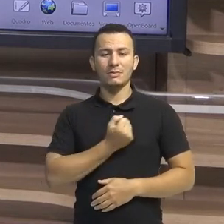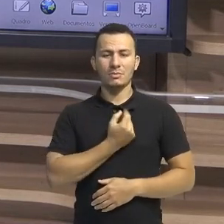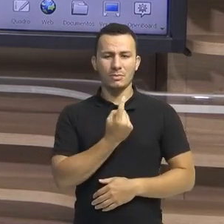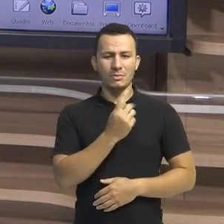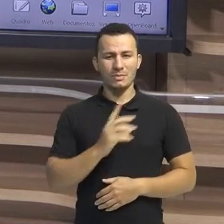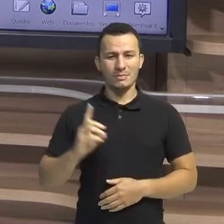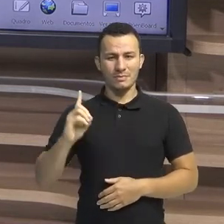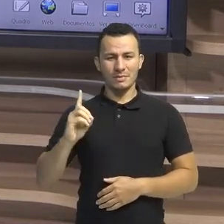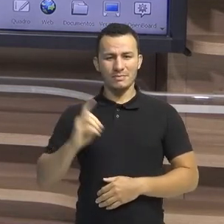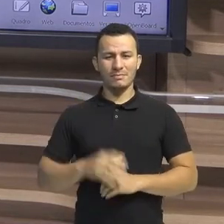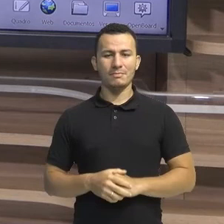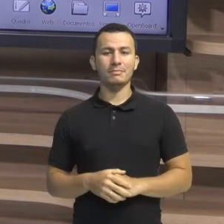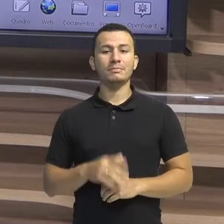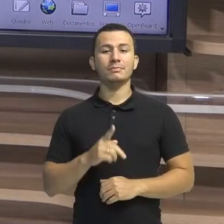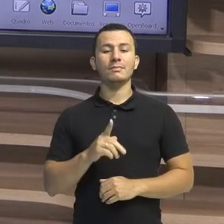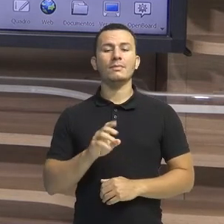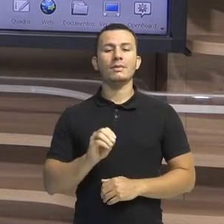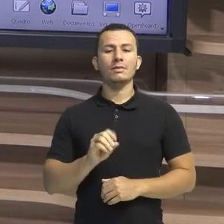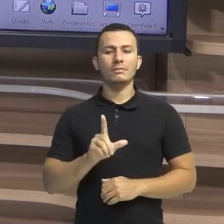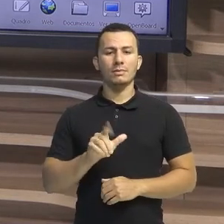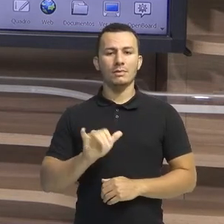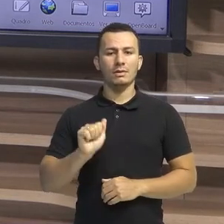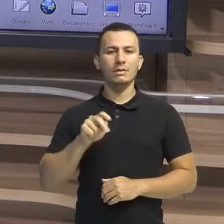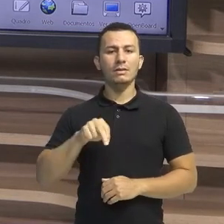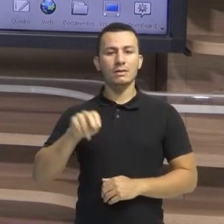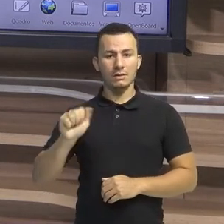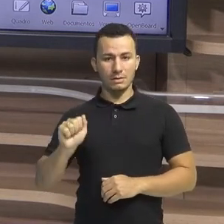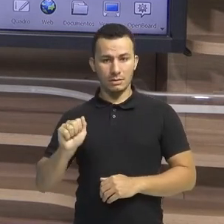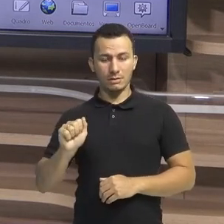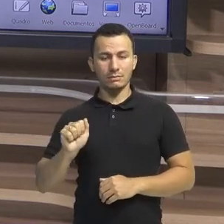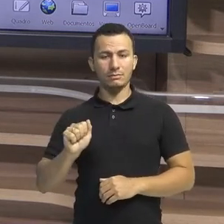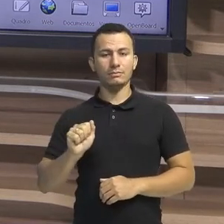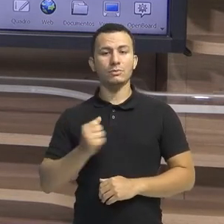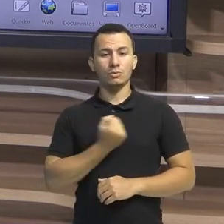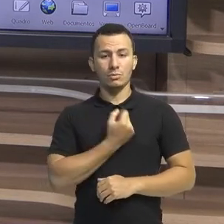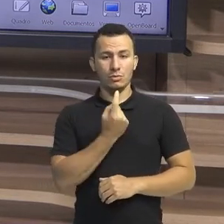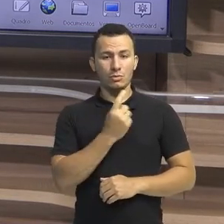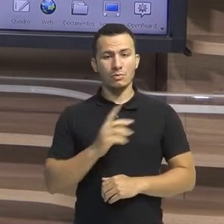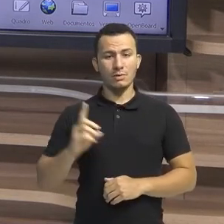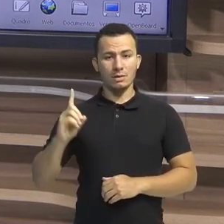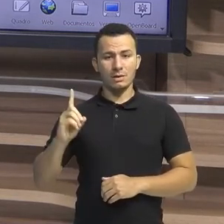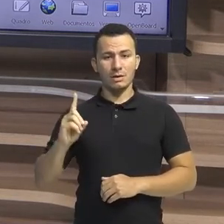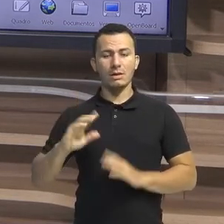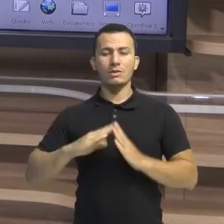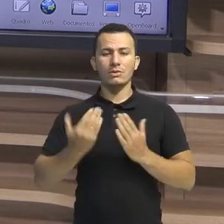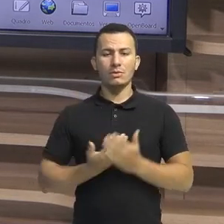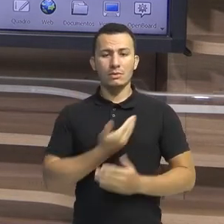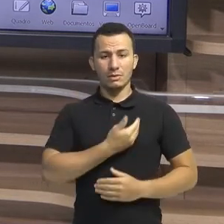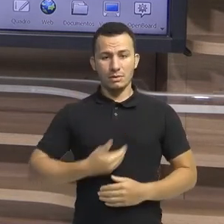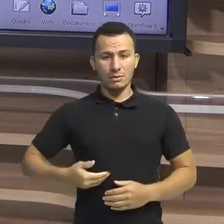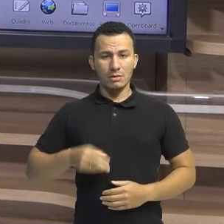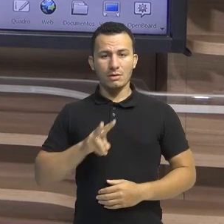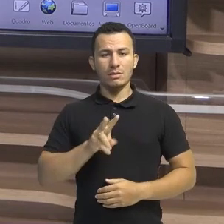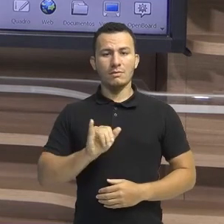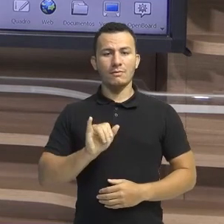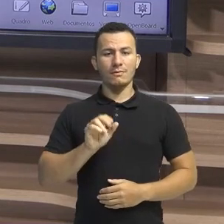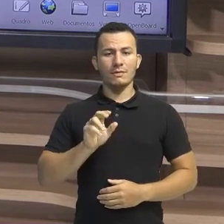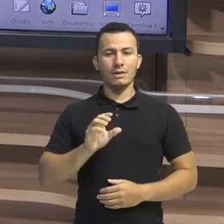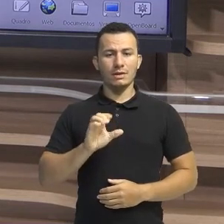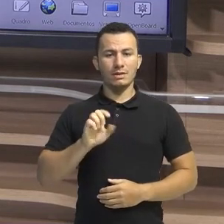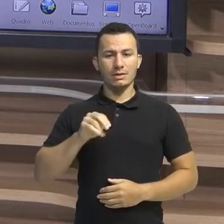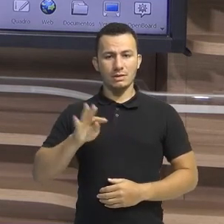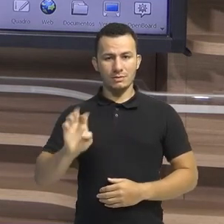Monteiro. Poliana, questão 1, letra D, Escola Estadual Vicente Teles de Souza.